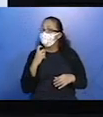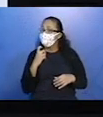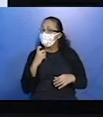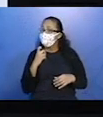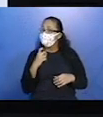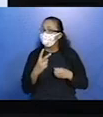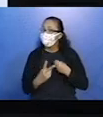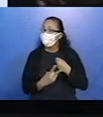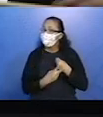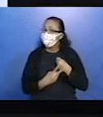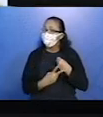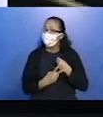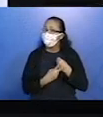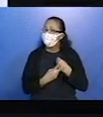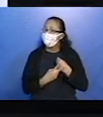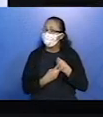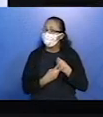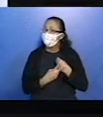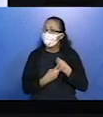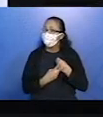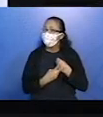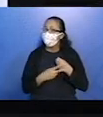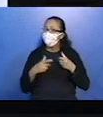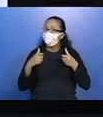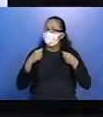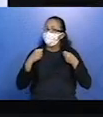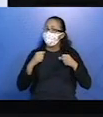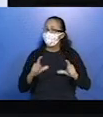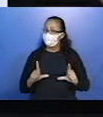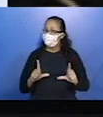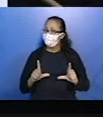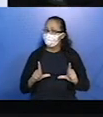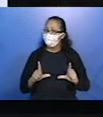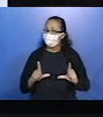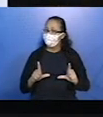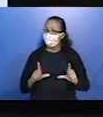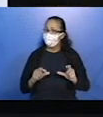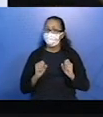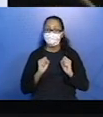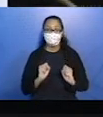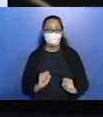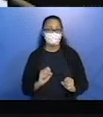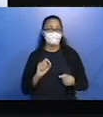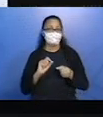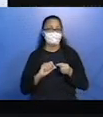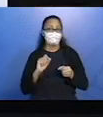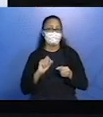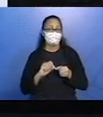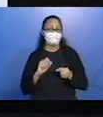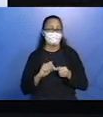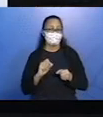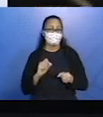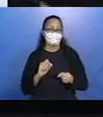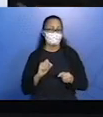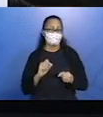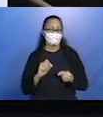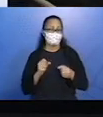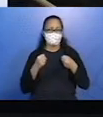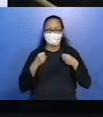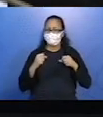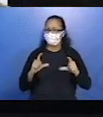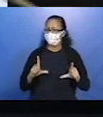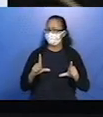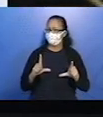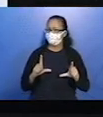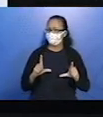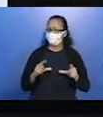os verbos que estão aqui no quadro de ação, quer dizer, aqueles que eu posso fazer, que indicam a ação de alguma